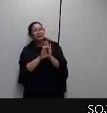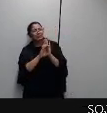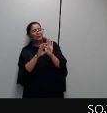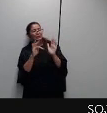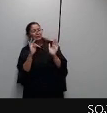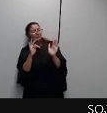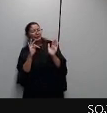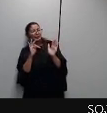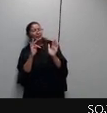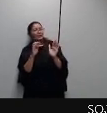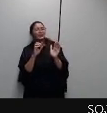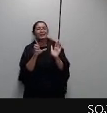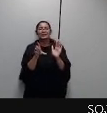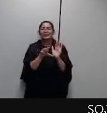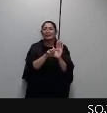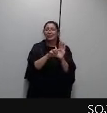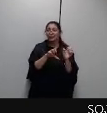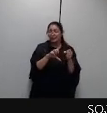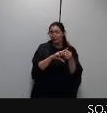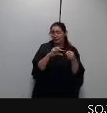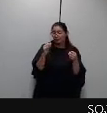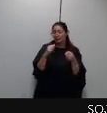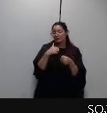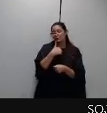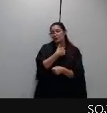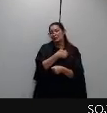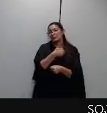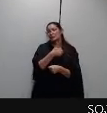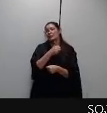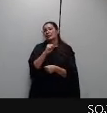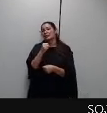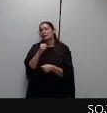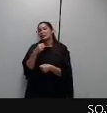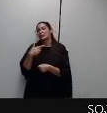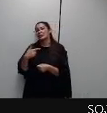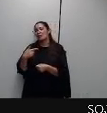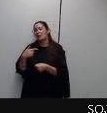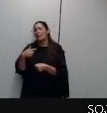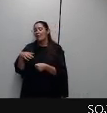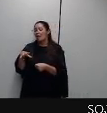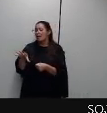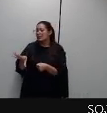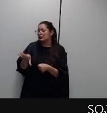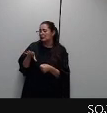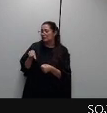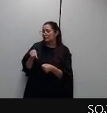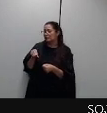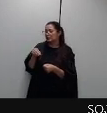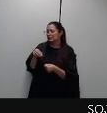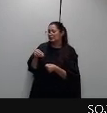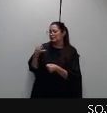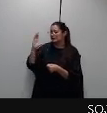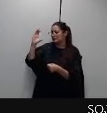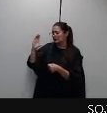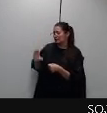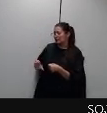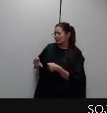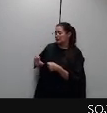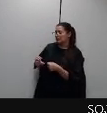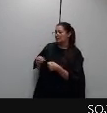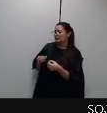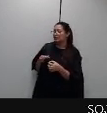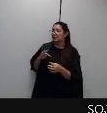artigo 187 diz a cobrança judicial do crédito tributário não é sujeita a concurso de credores ou